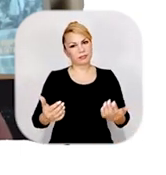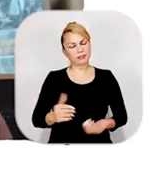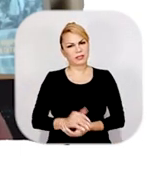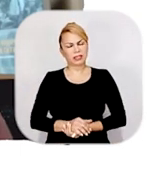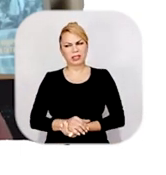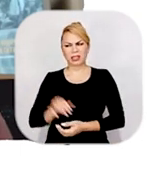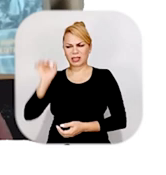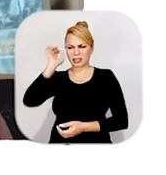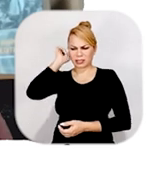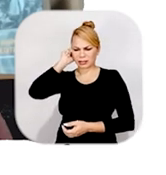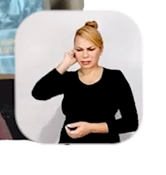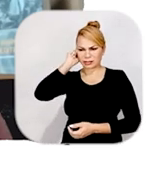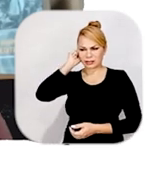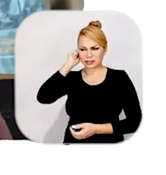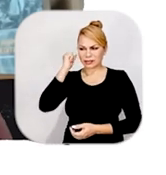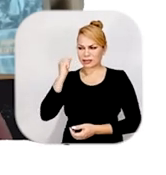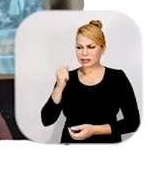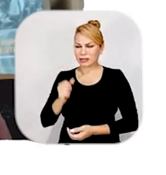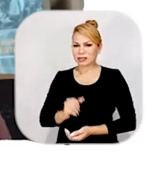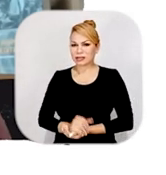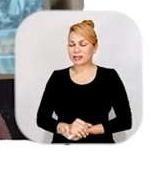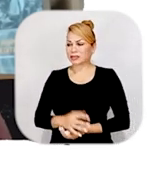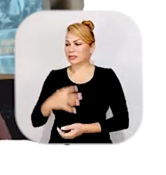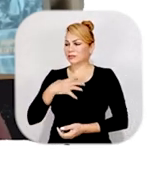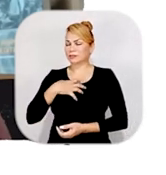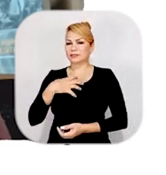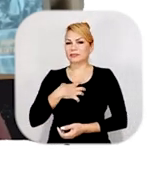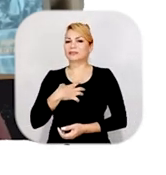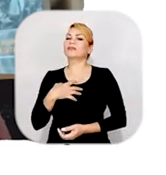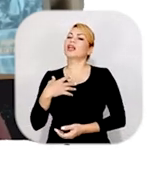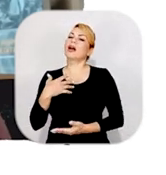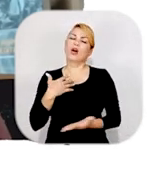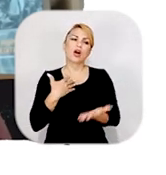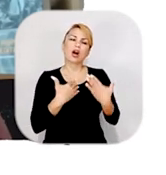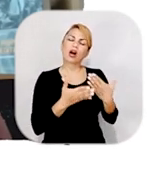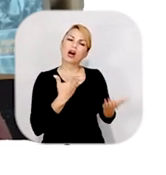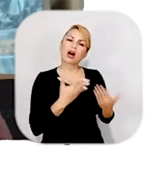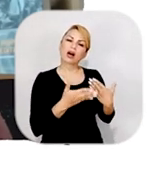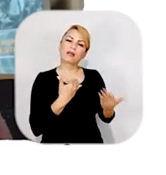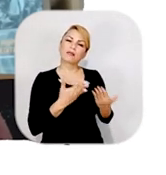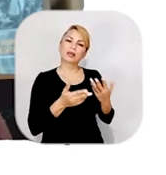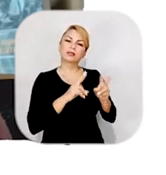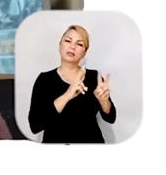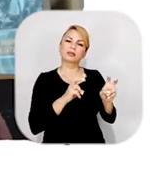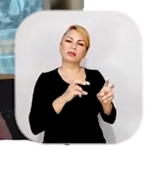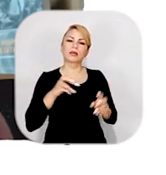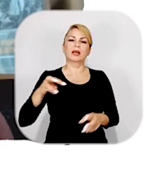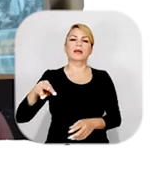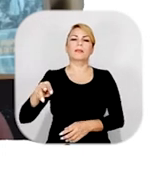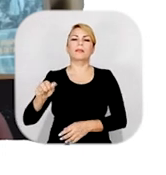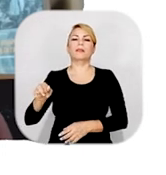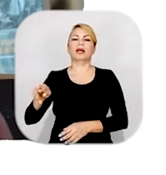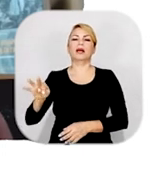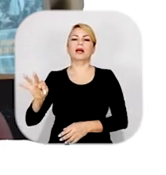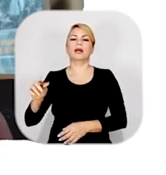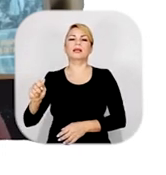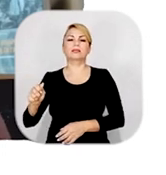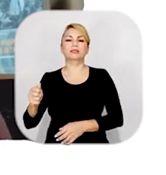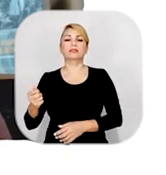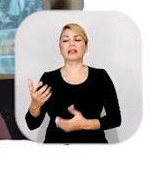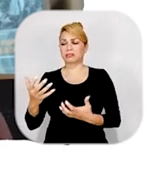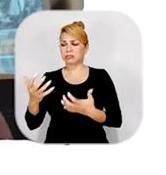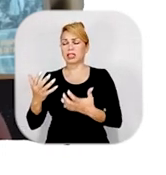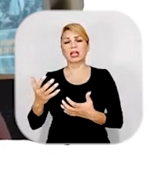escutei isso, assim, né? E eu comentei isso com a Marta e ela falou assim, mas eu quero ver esse vídeo. E aí a ideia